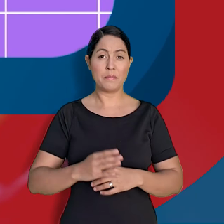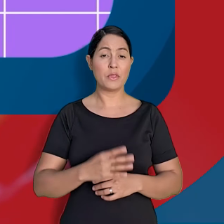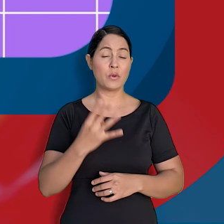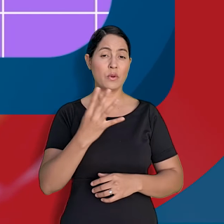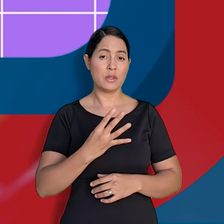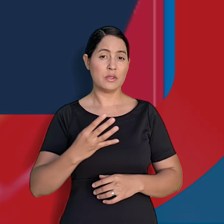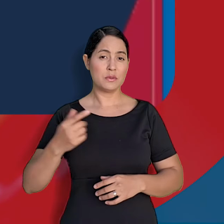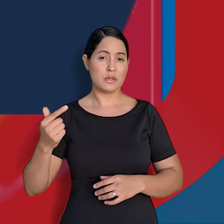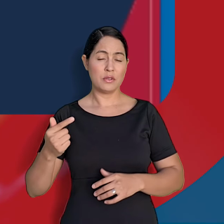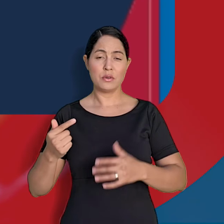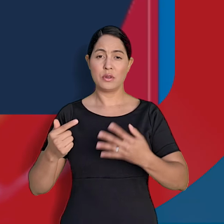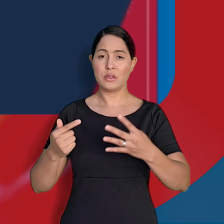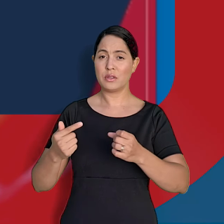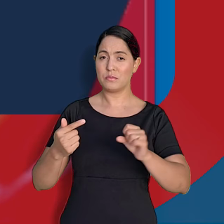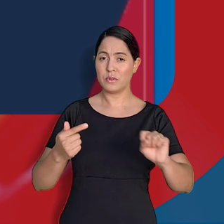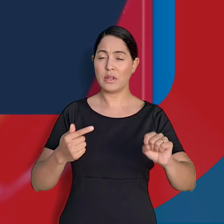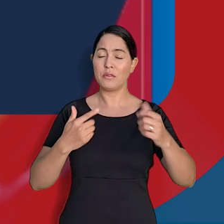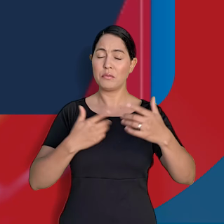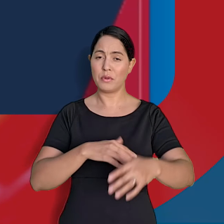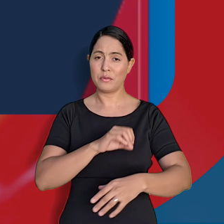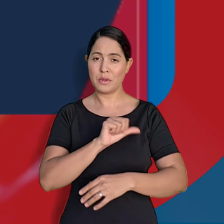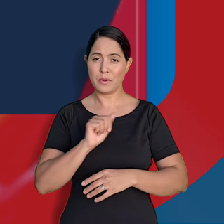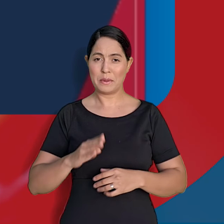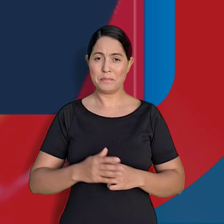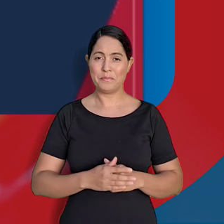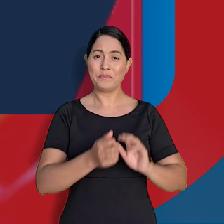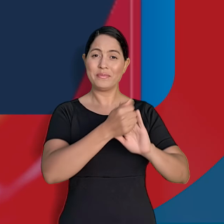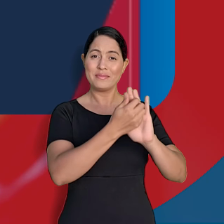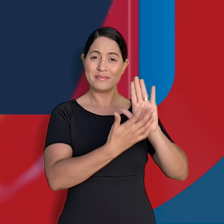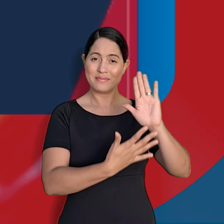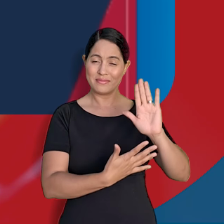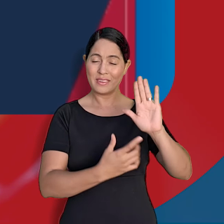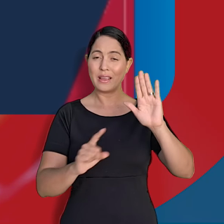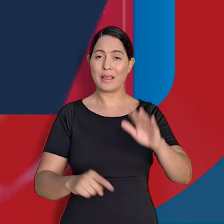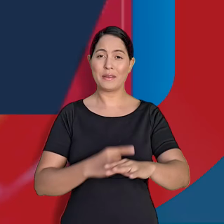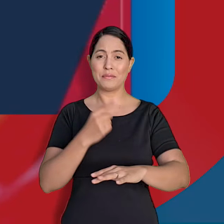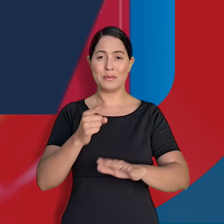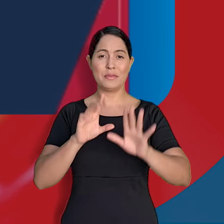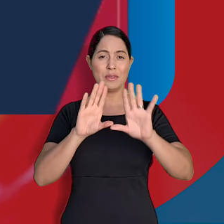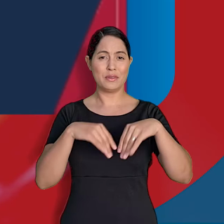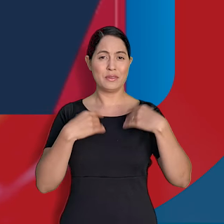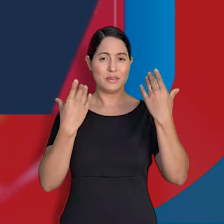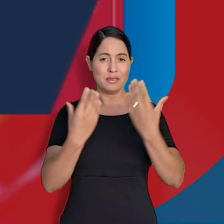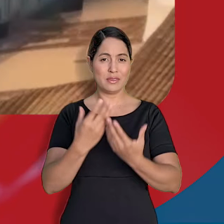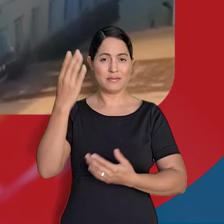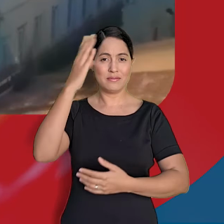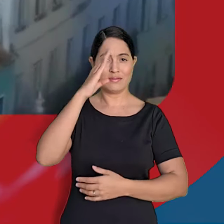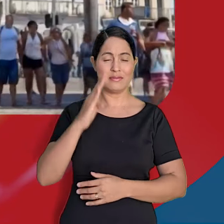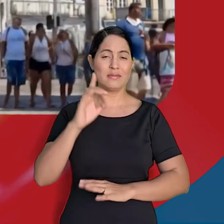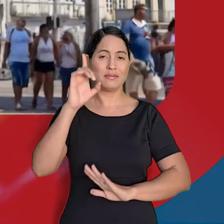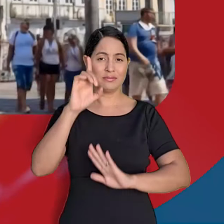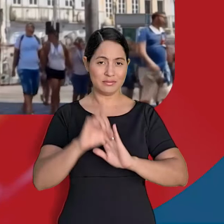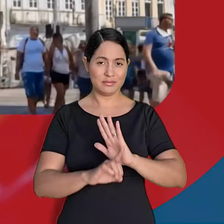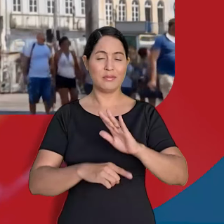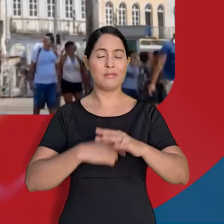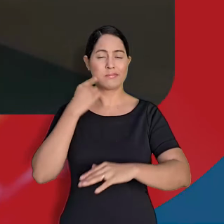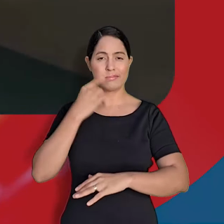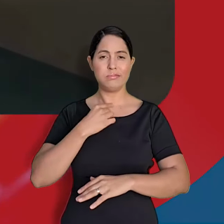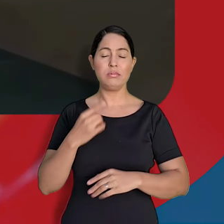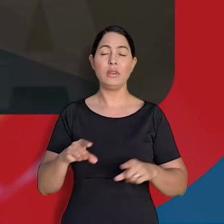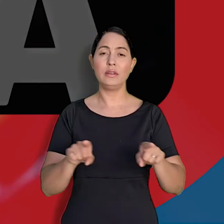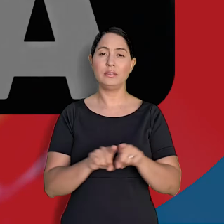Ordem Unificado. Agenda: a primeira Conferência Nacional dos Direitos e Prerrogativas e a